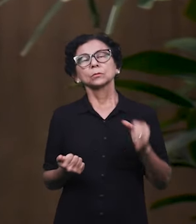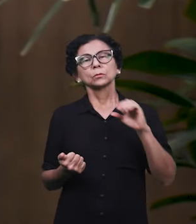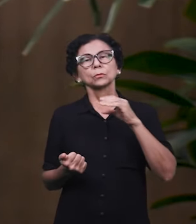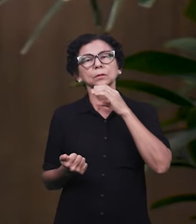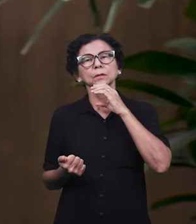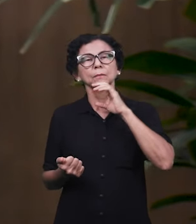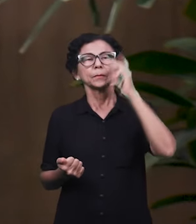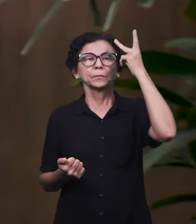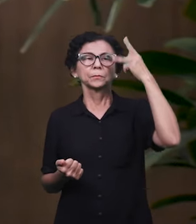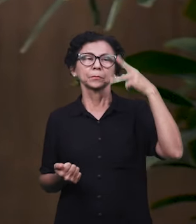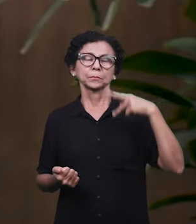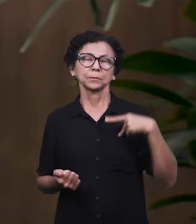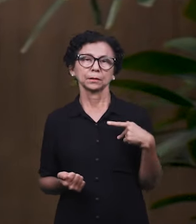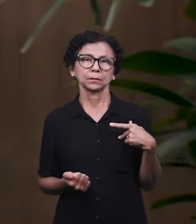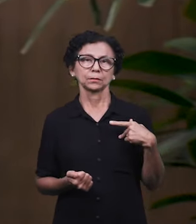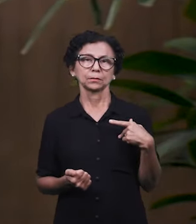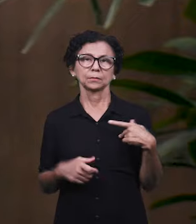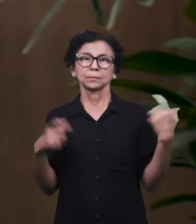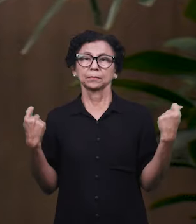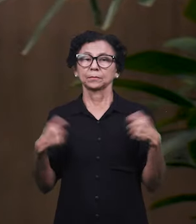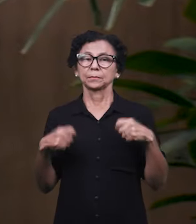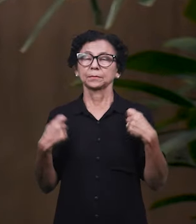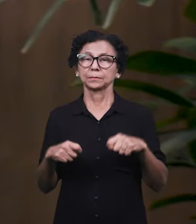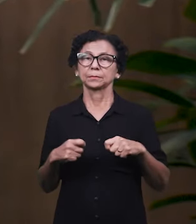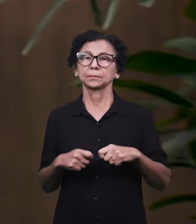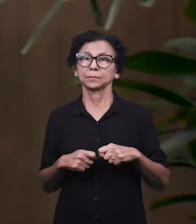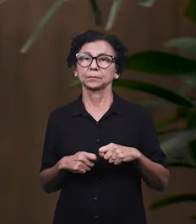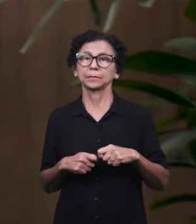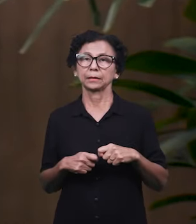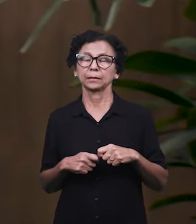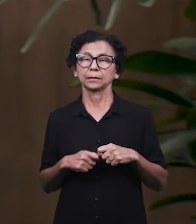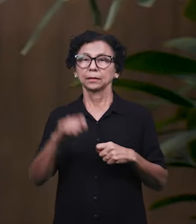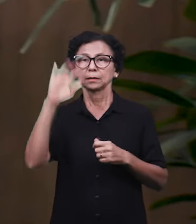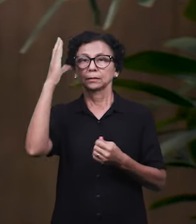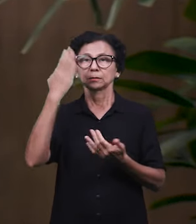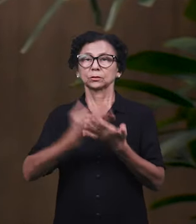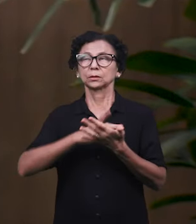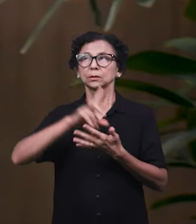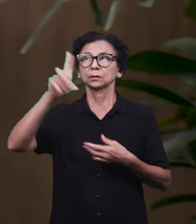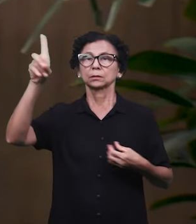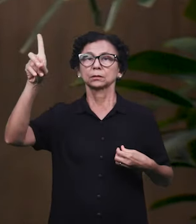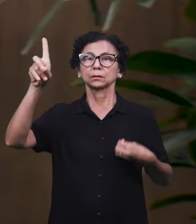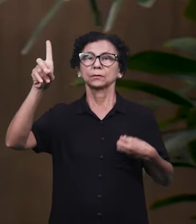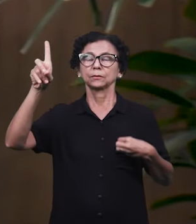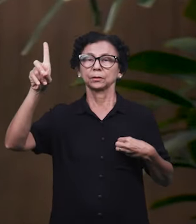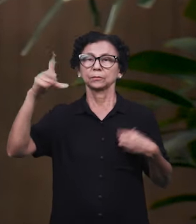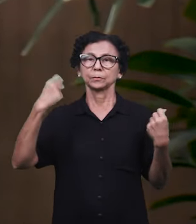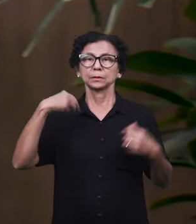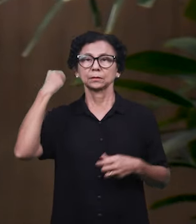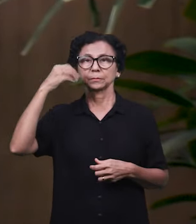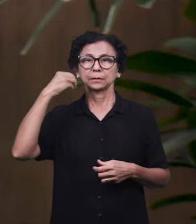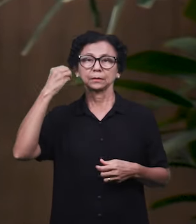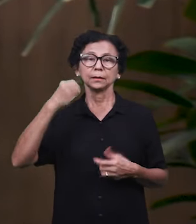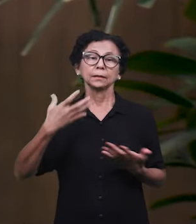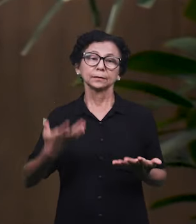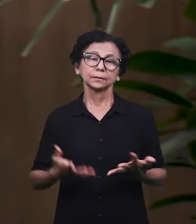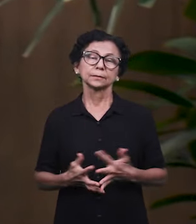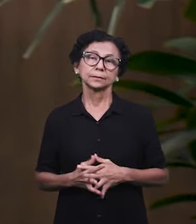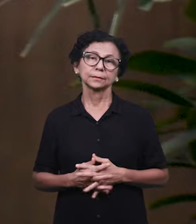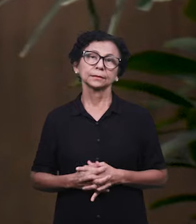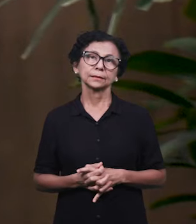um Deus que é vivo e ele precisa ter uma experiência com esse Deus vivo, porque aí ele não vai confundir uma coisa com a outra. O pastor Jadeutir sempre fala